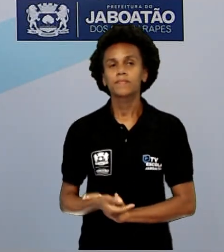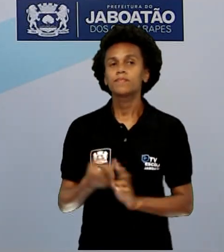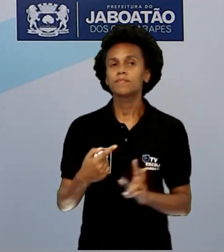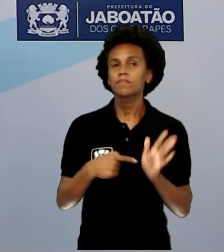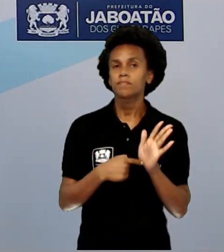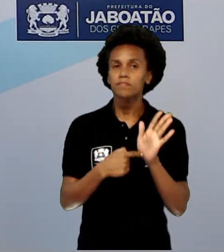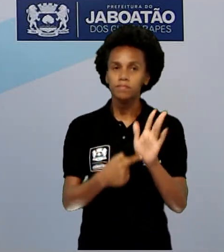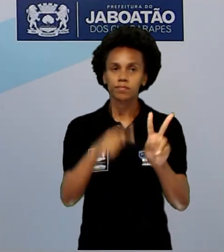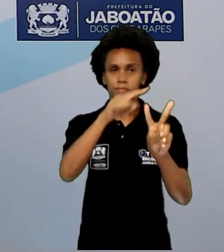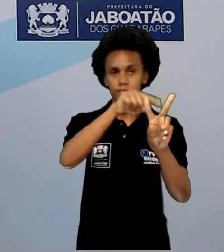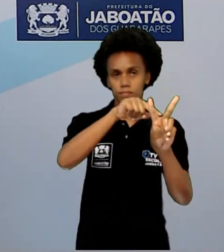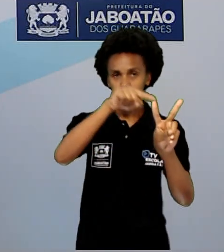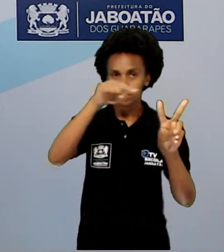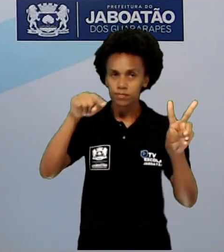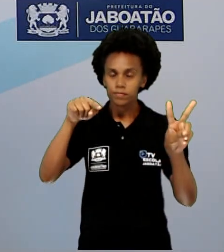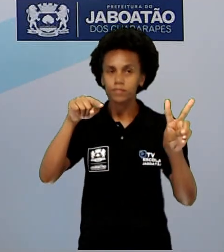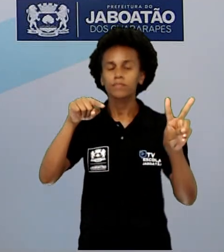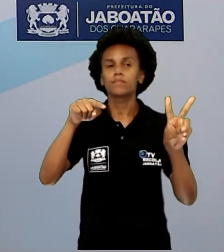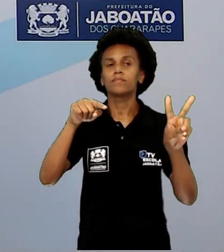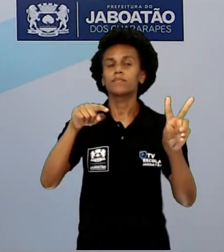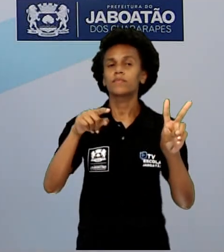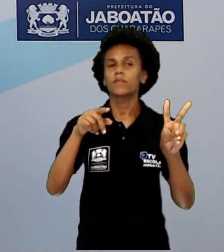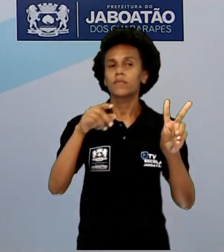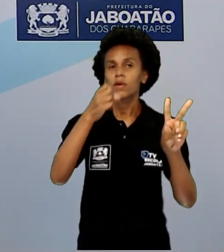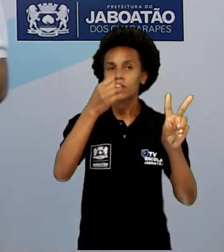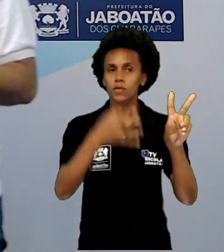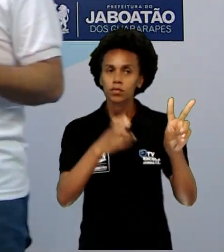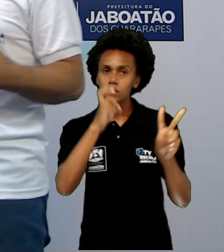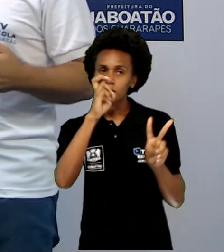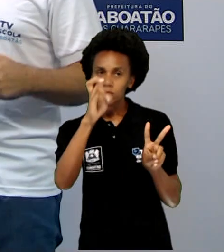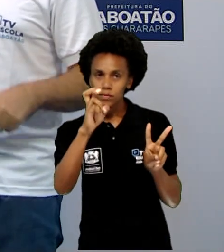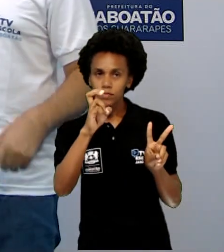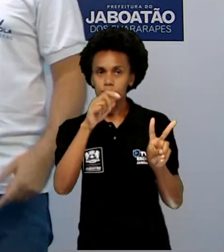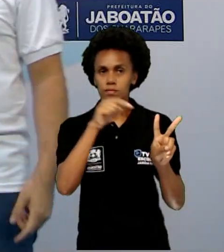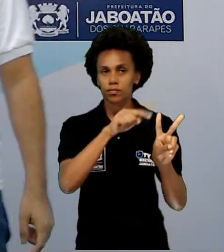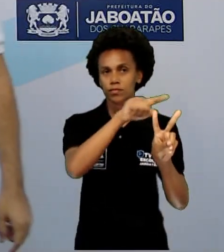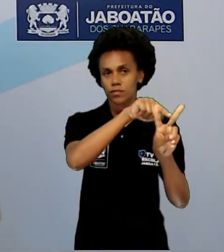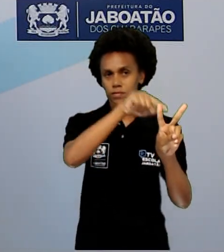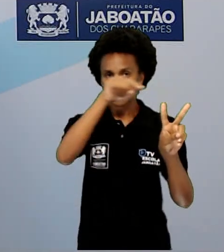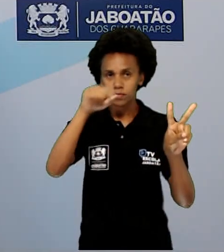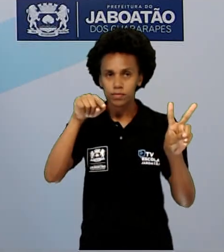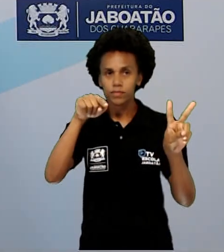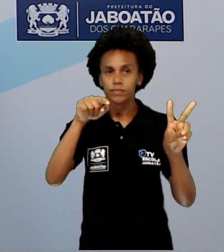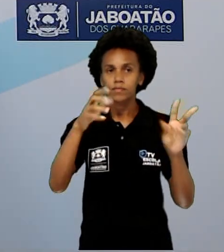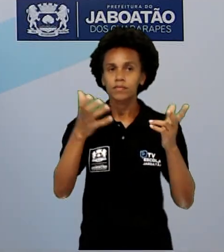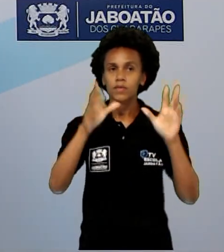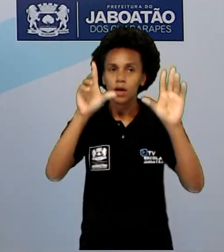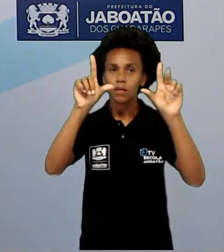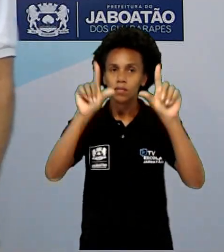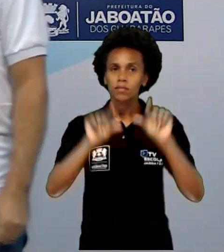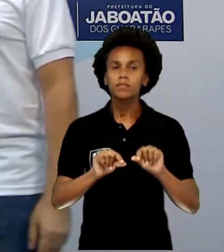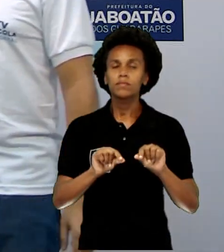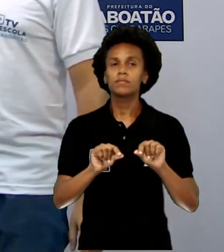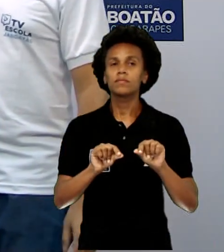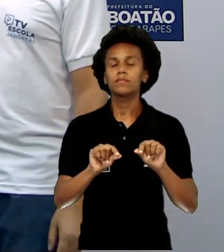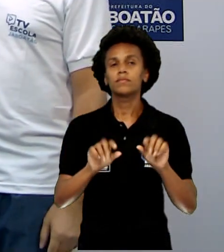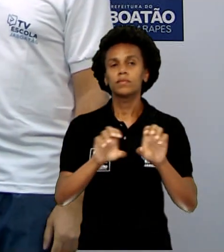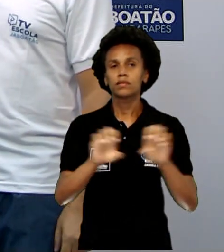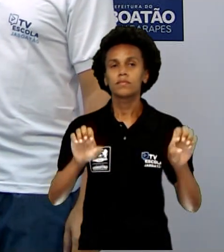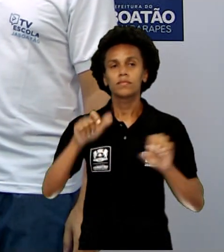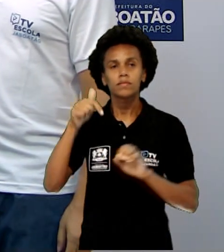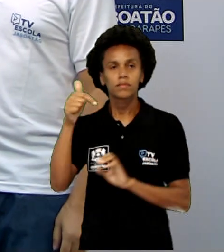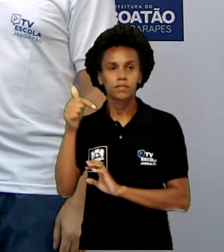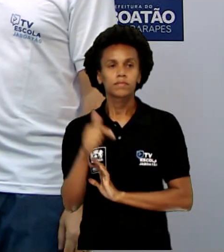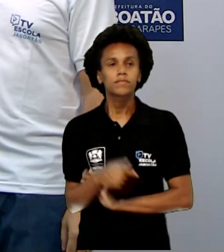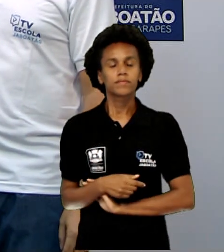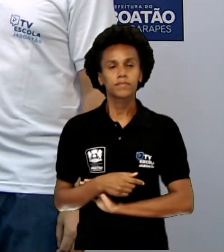5 é uma das raízes e quer saber uma outra raiz. Como é que eu vou fazer isso? Eu peguei a forma fatorada e vou fazer aqui as